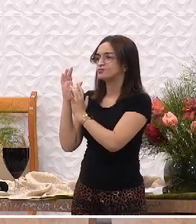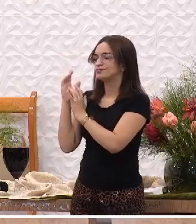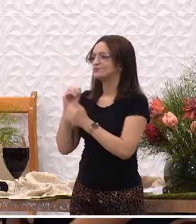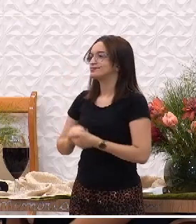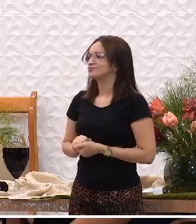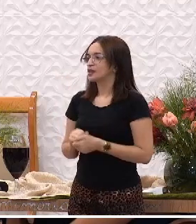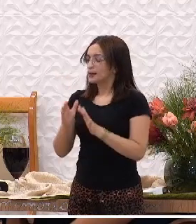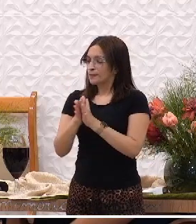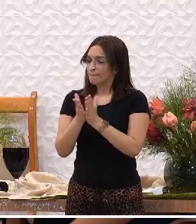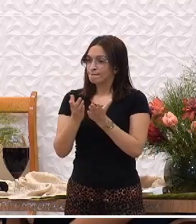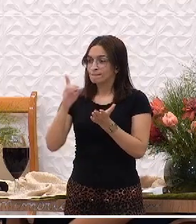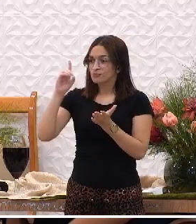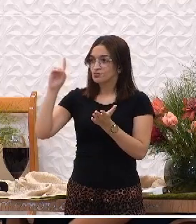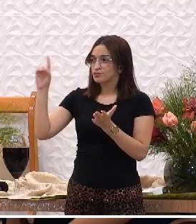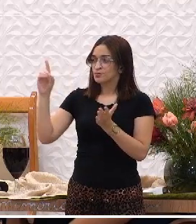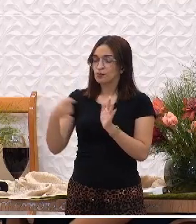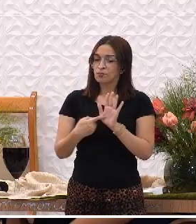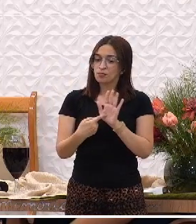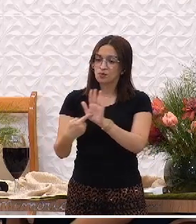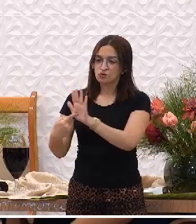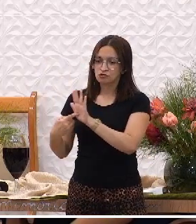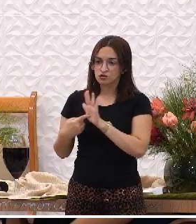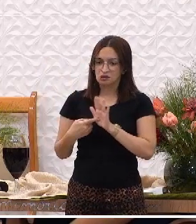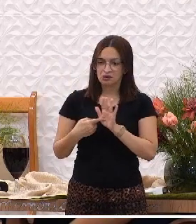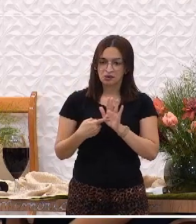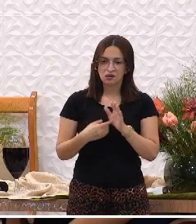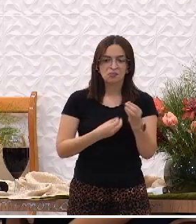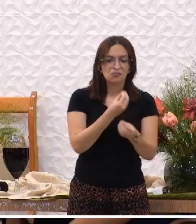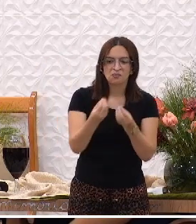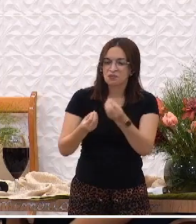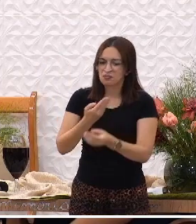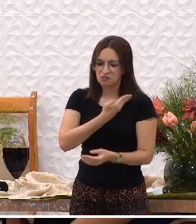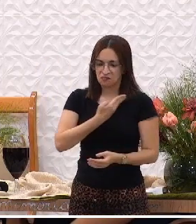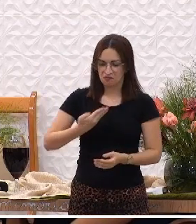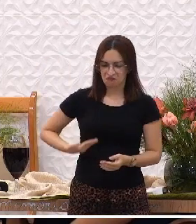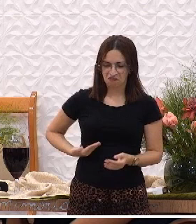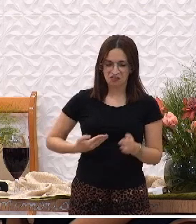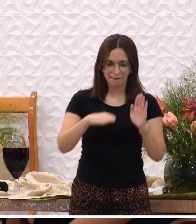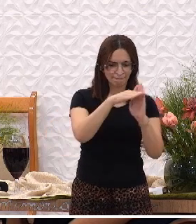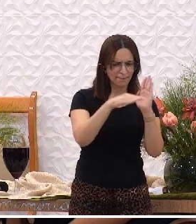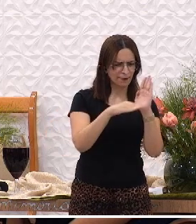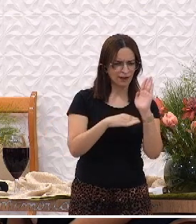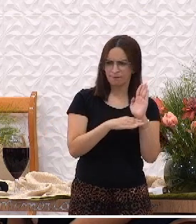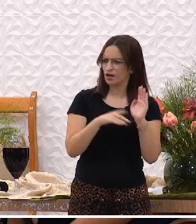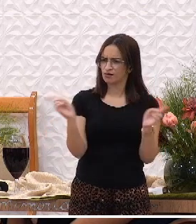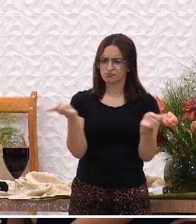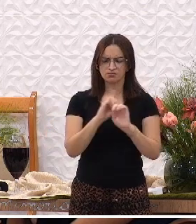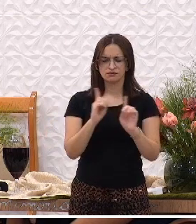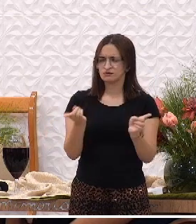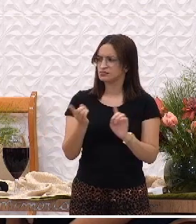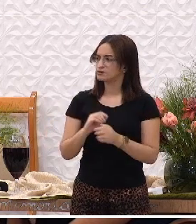alguns princípios, mas varia muito, por exemplo, da legislação do país, de contexto, né, do que você precisa para a